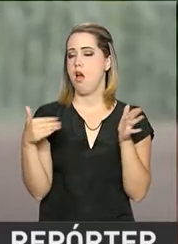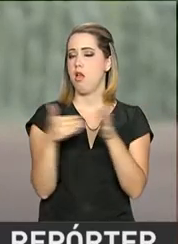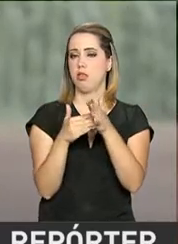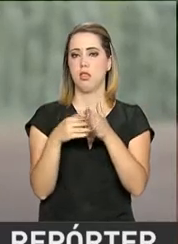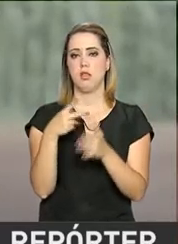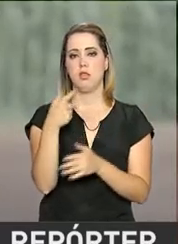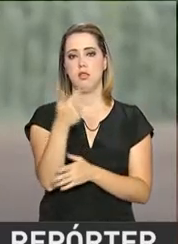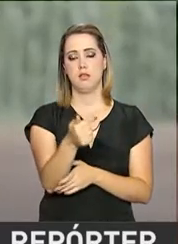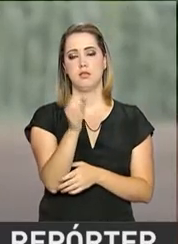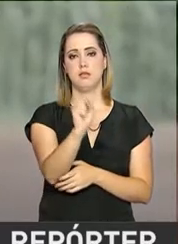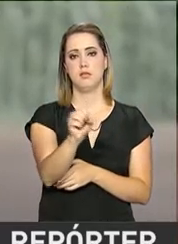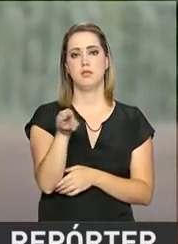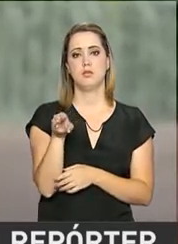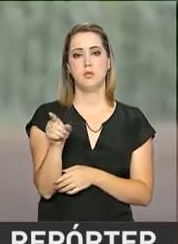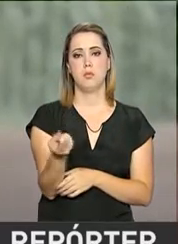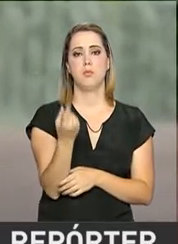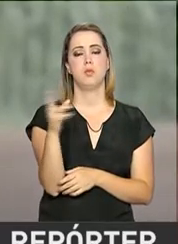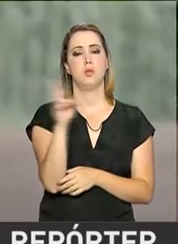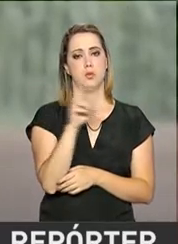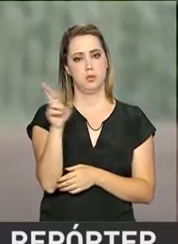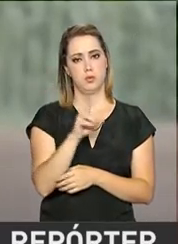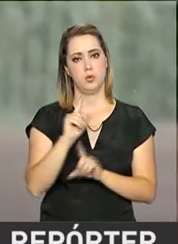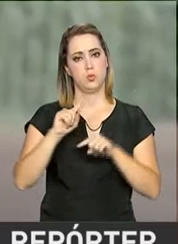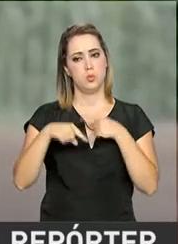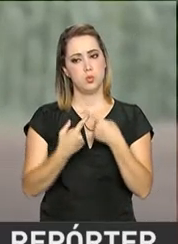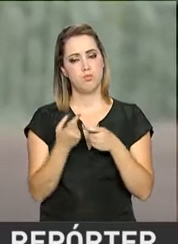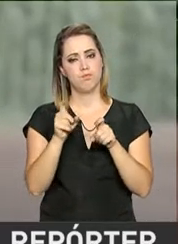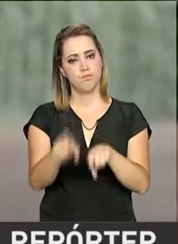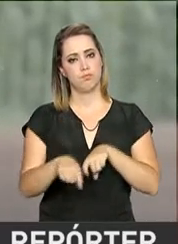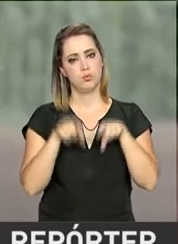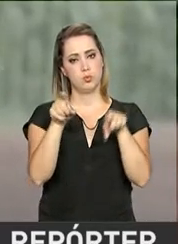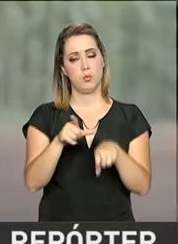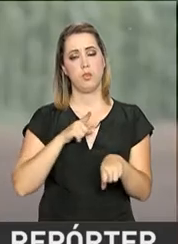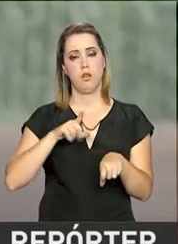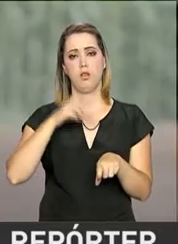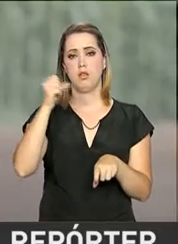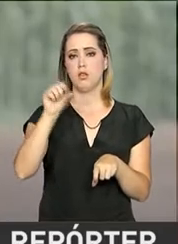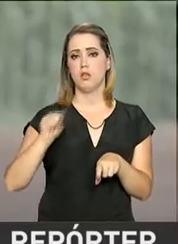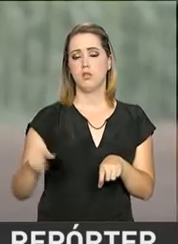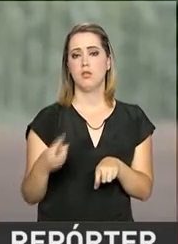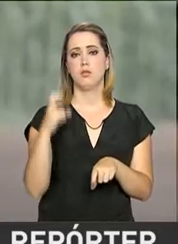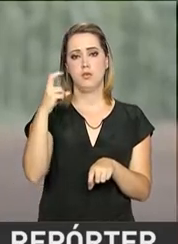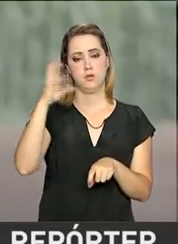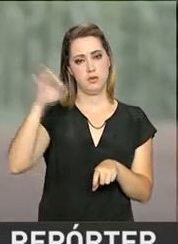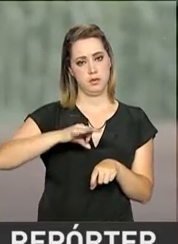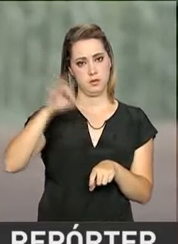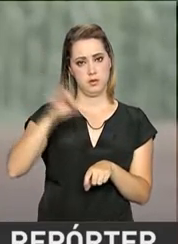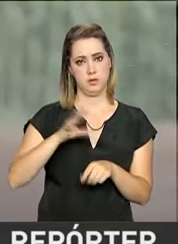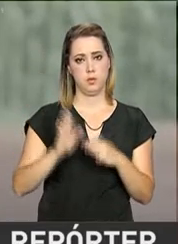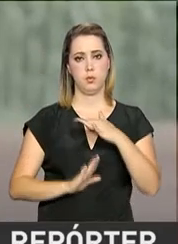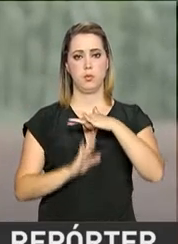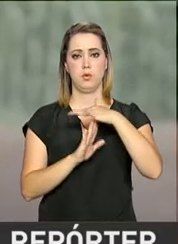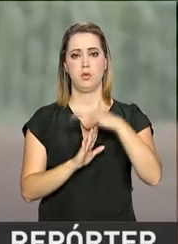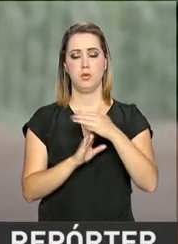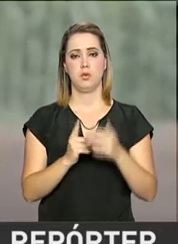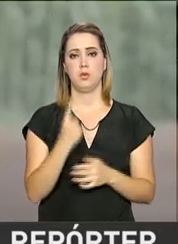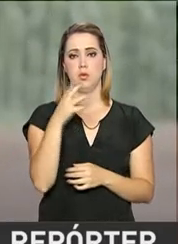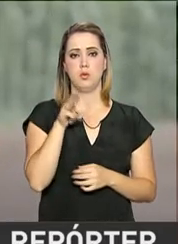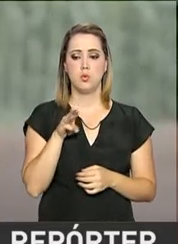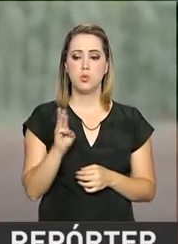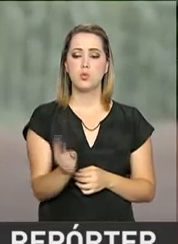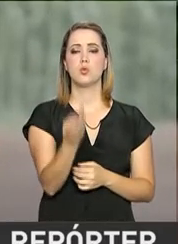mil. Os demais produtores têm encargos de 9,5% e o teto é de R$ 1,320